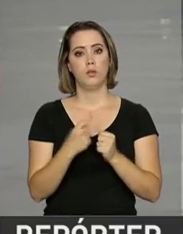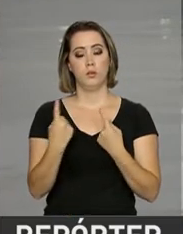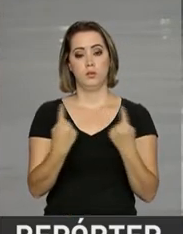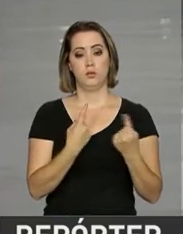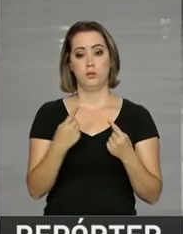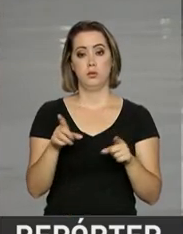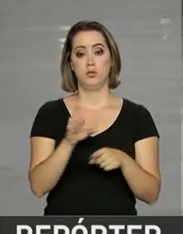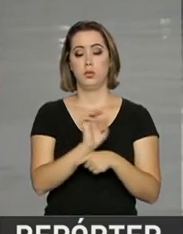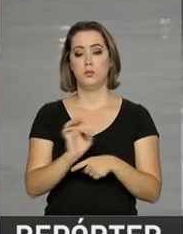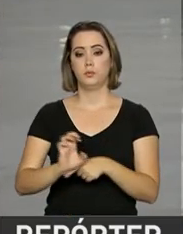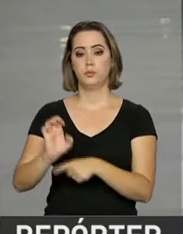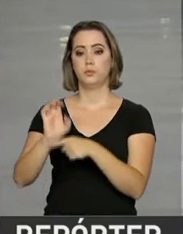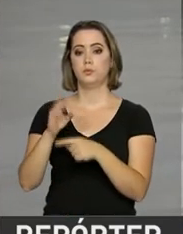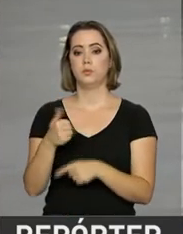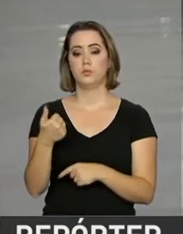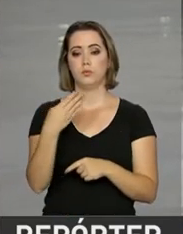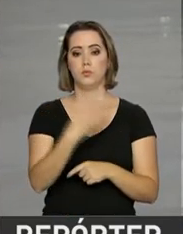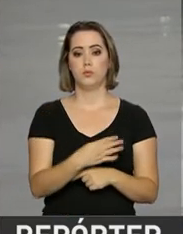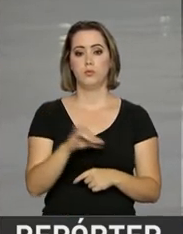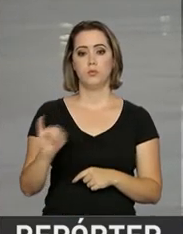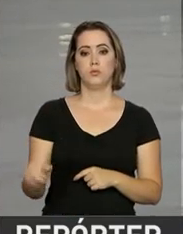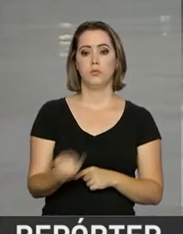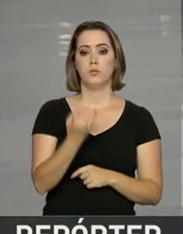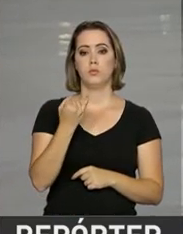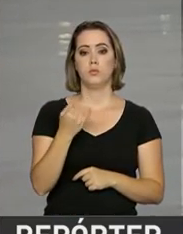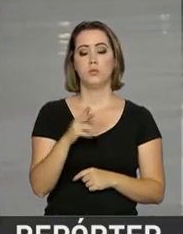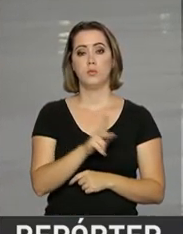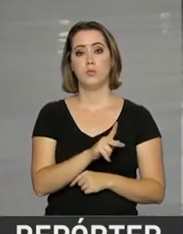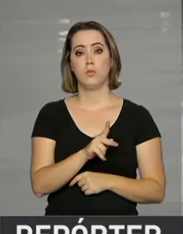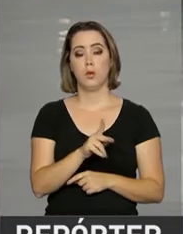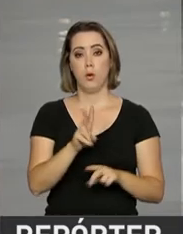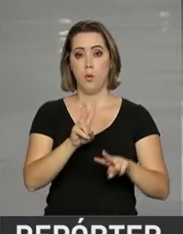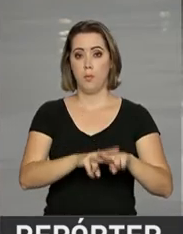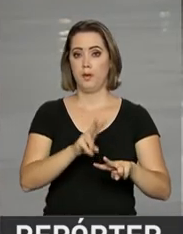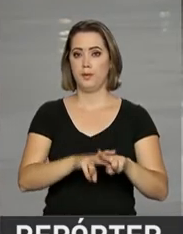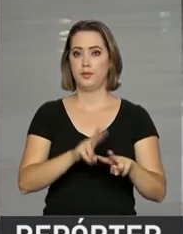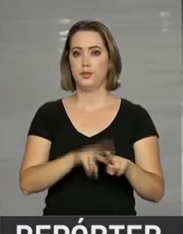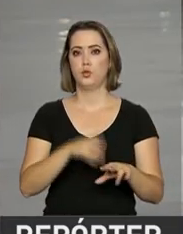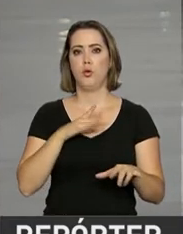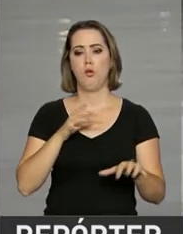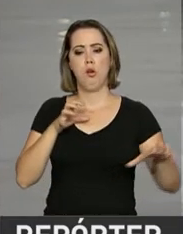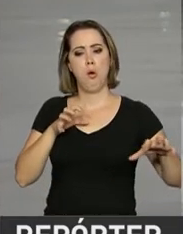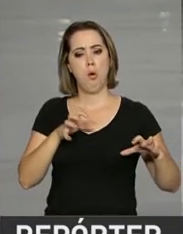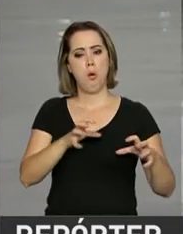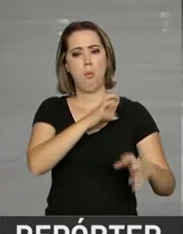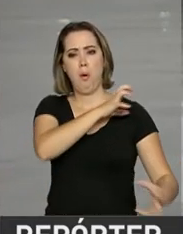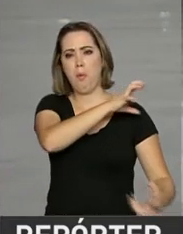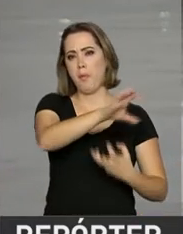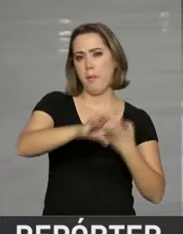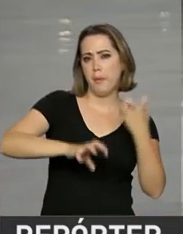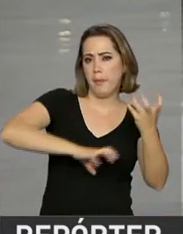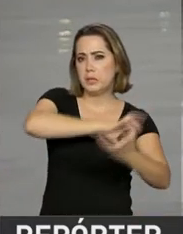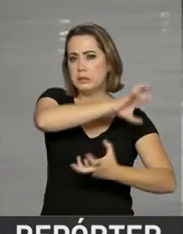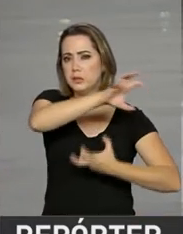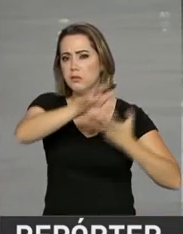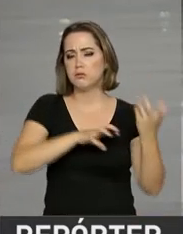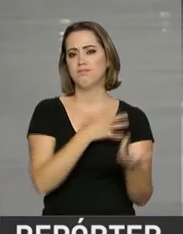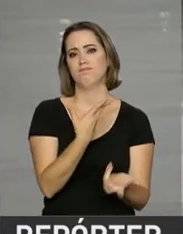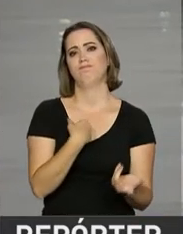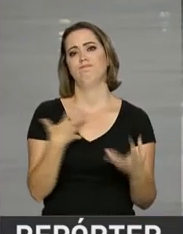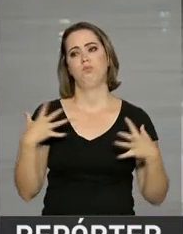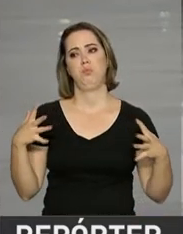estaduais no dia 14 de janeiro o presídio de alcaçuz foi palco de uma rebelião com brigas entre facções de criminosos